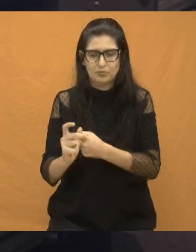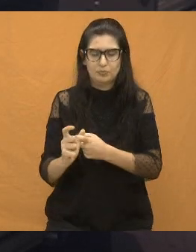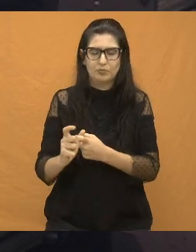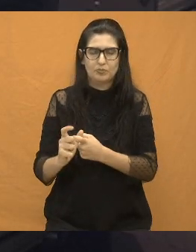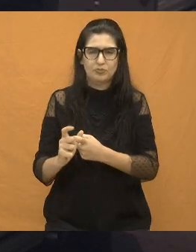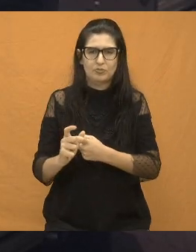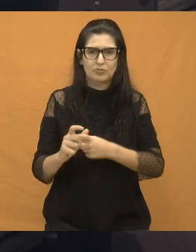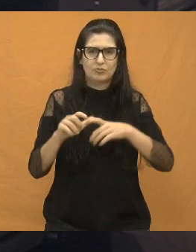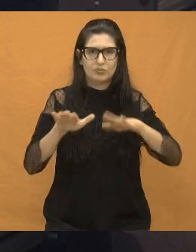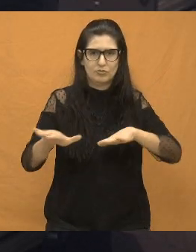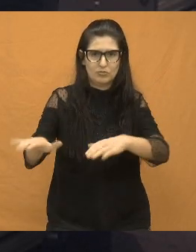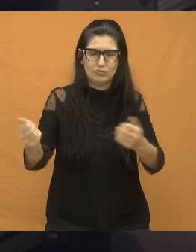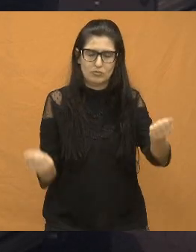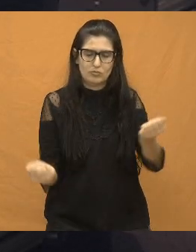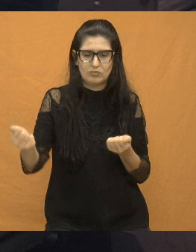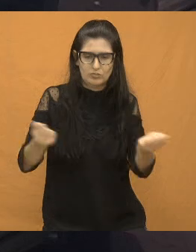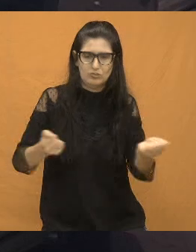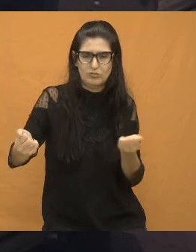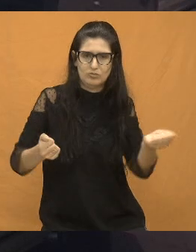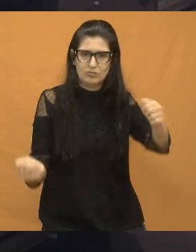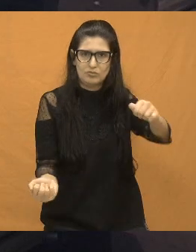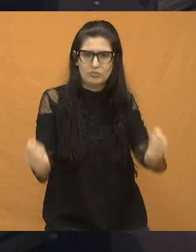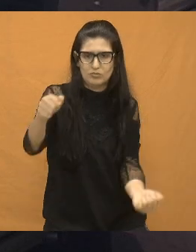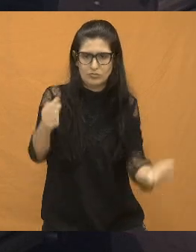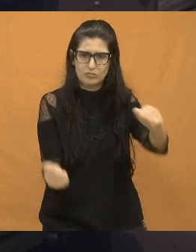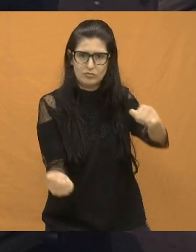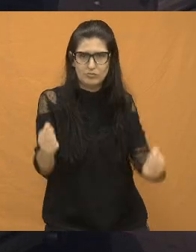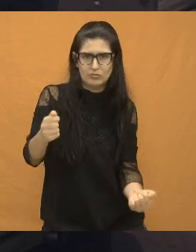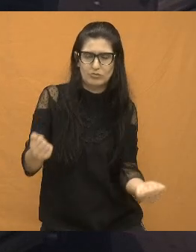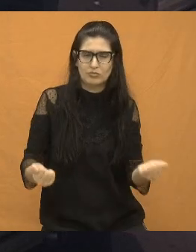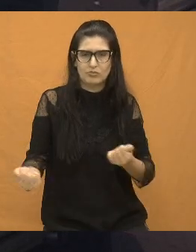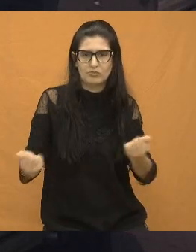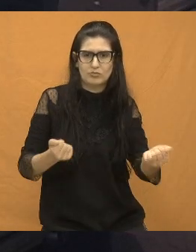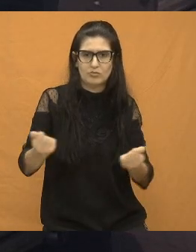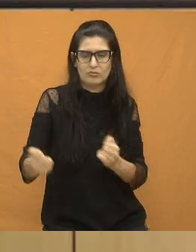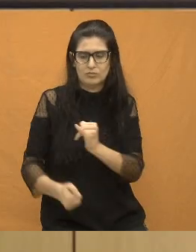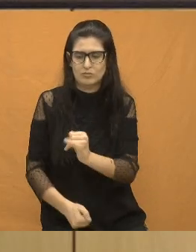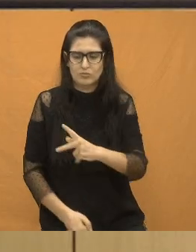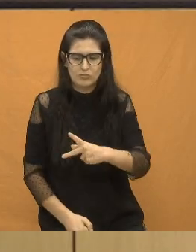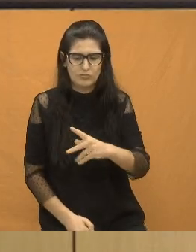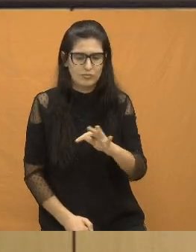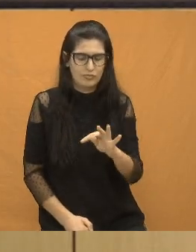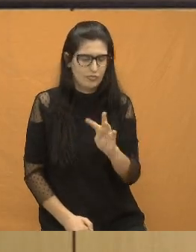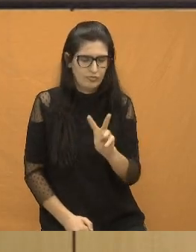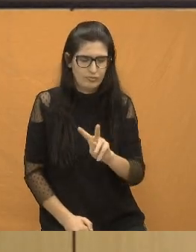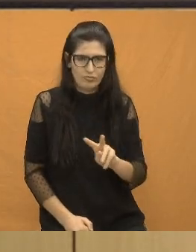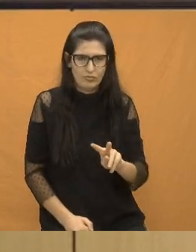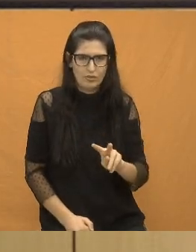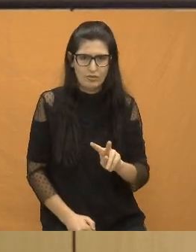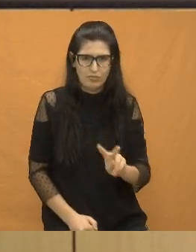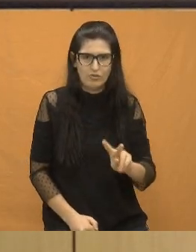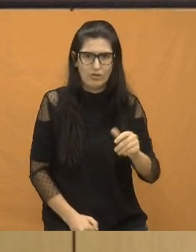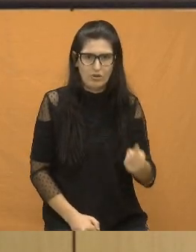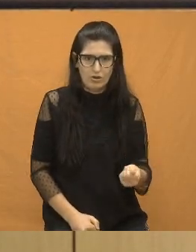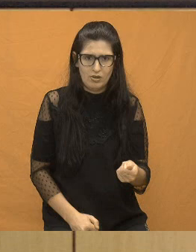Não, aqui está 70%. Eu acho que ele quer dizer por que só retornou 70% e não 100%.